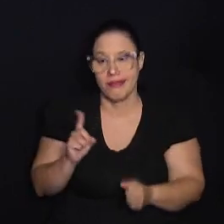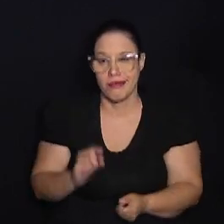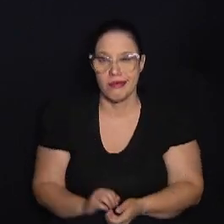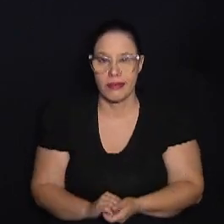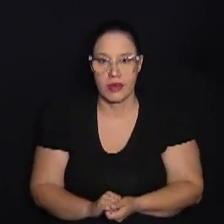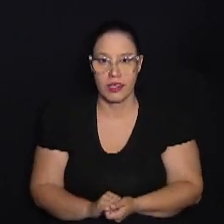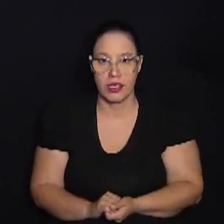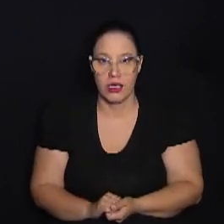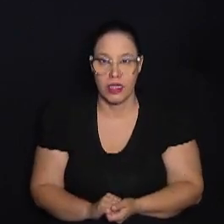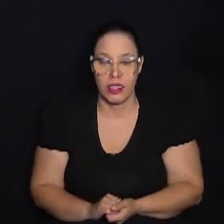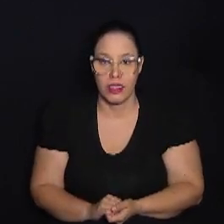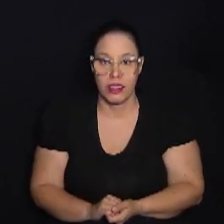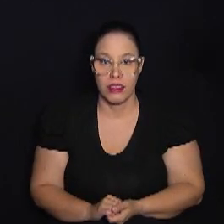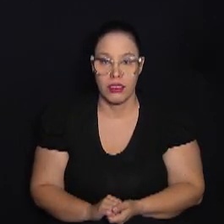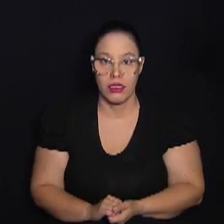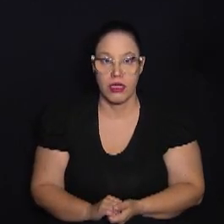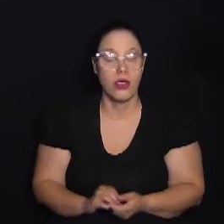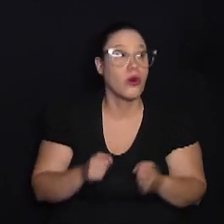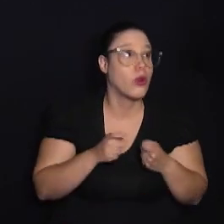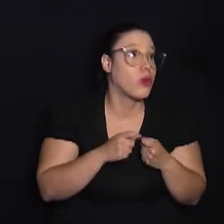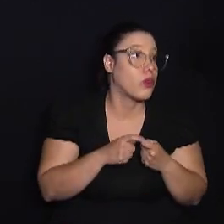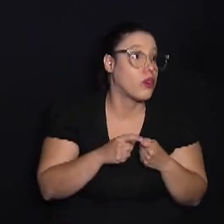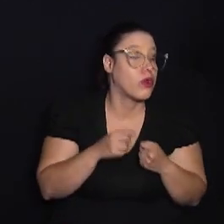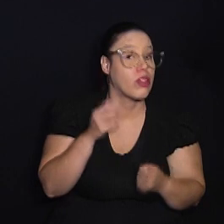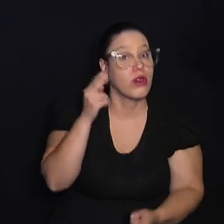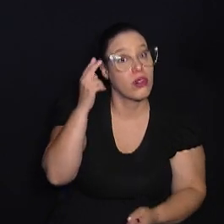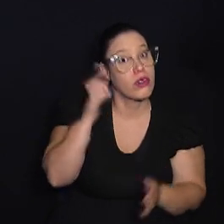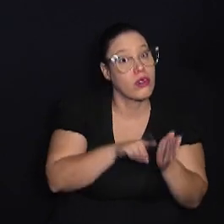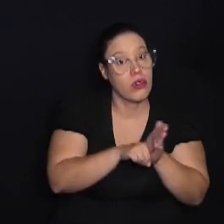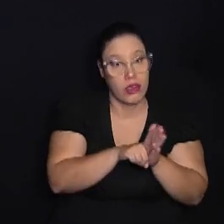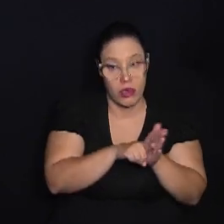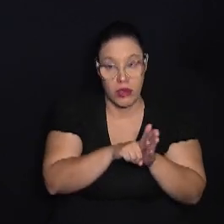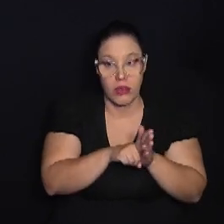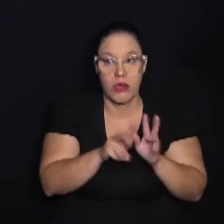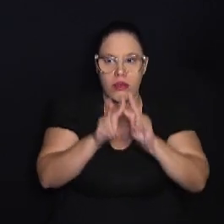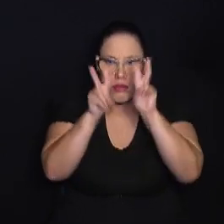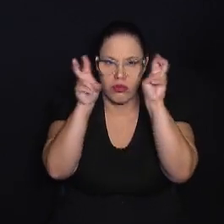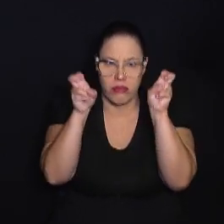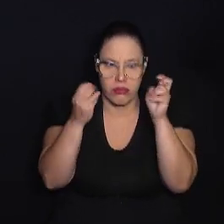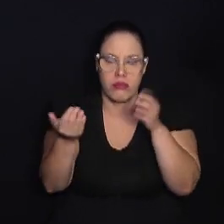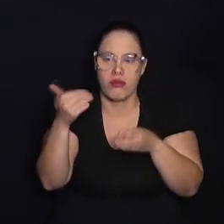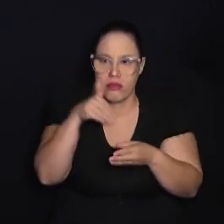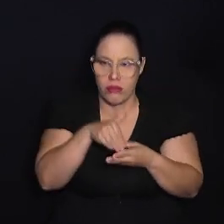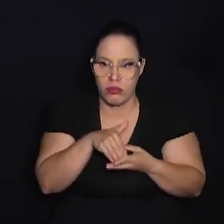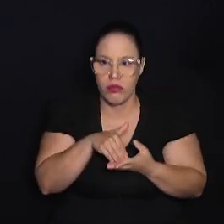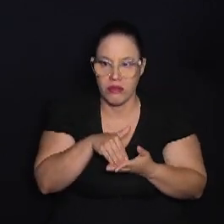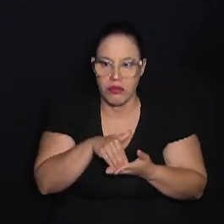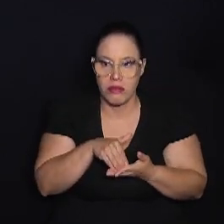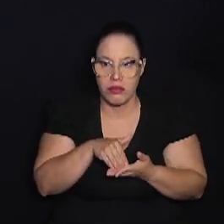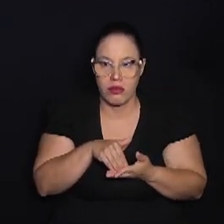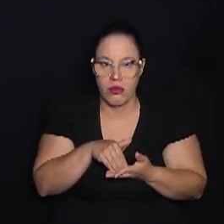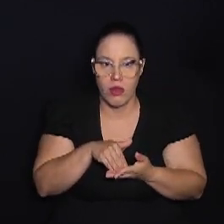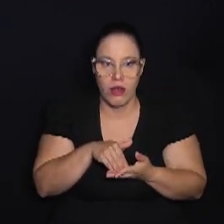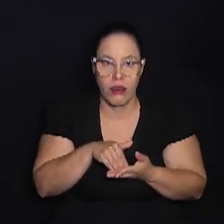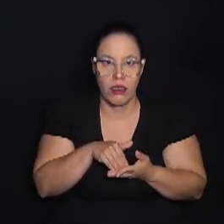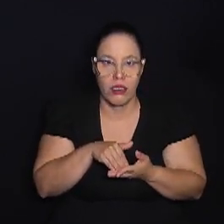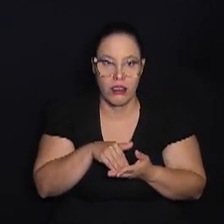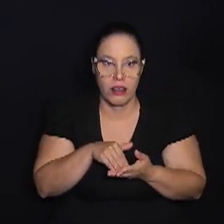um pouquinho diferente. Doutora, sabe que eu estava pesquisando, né, sobre esse tema para trazer aqui para a gente, né, para os